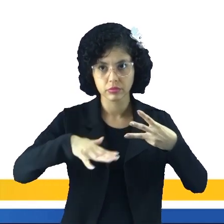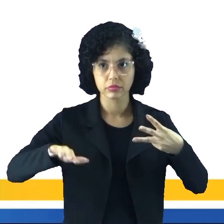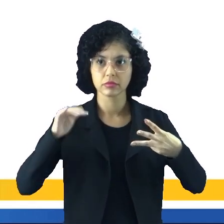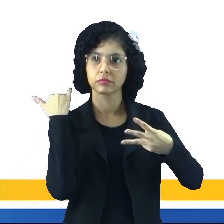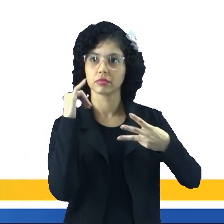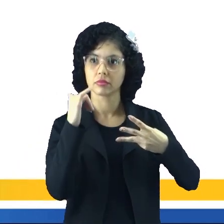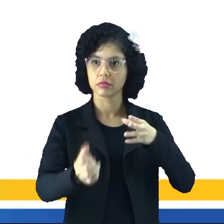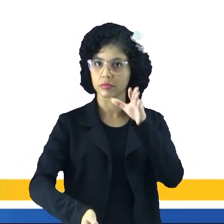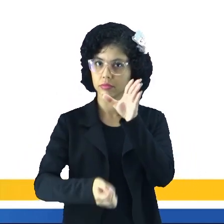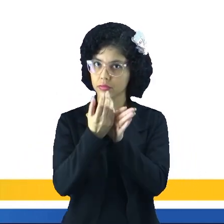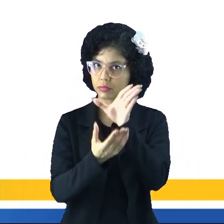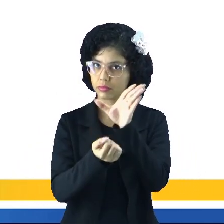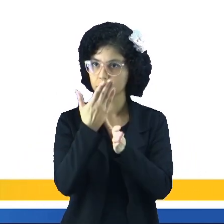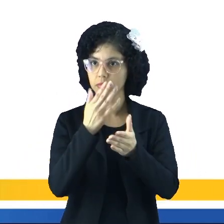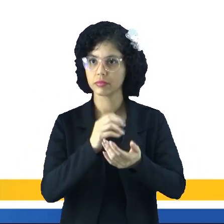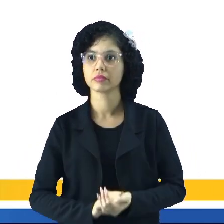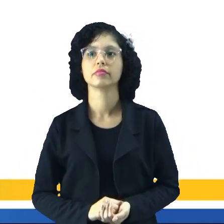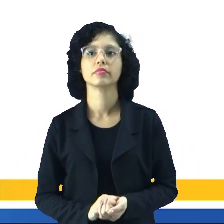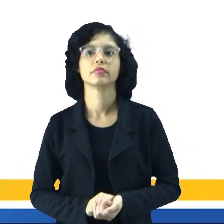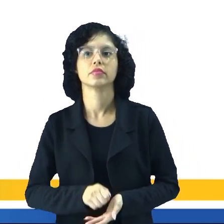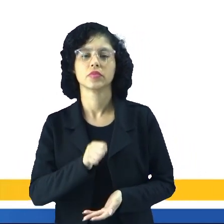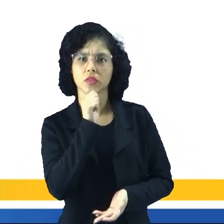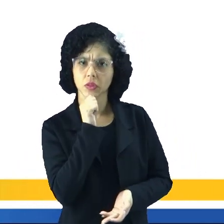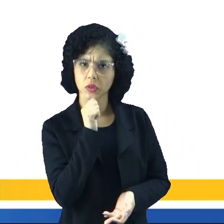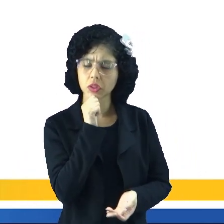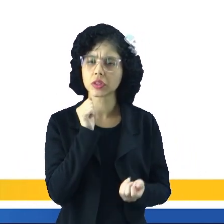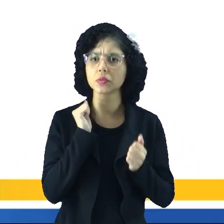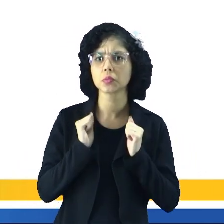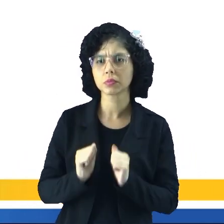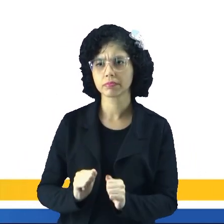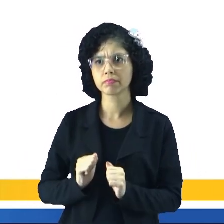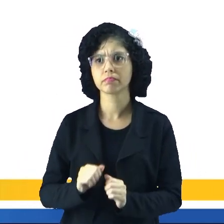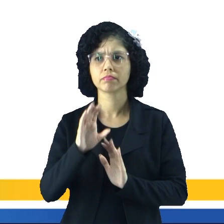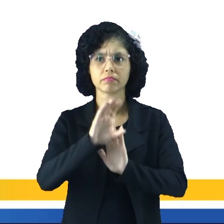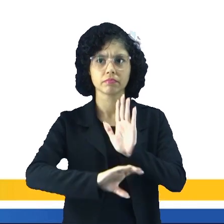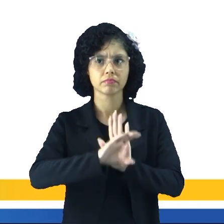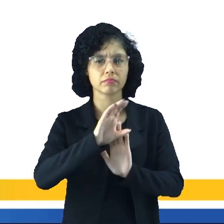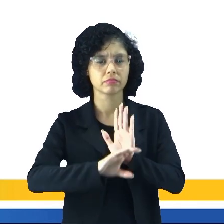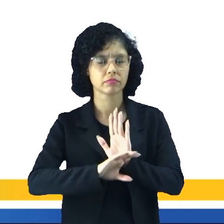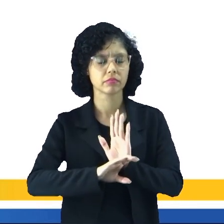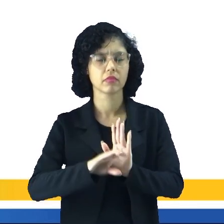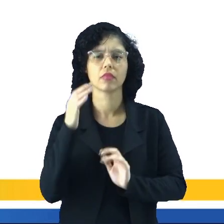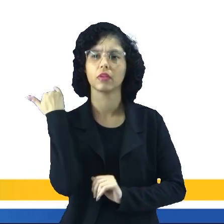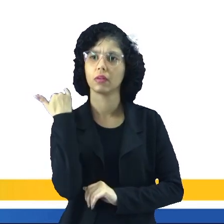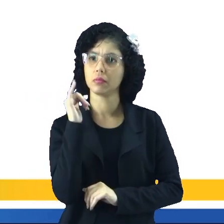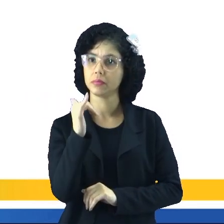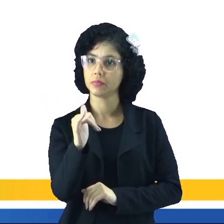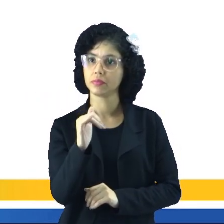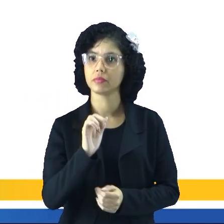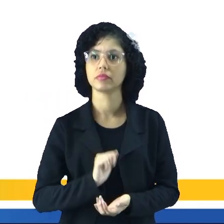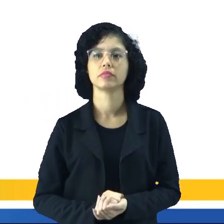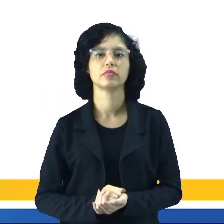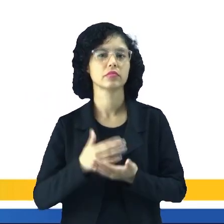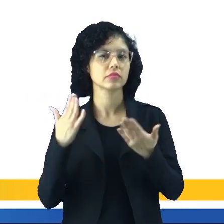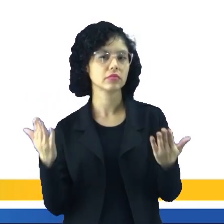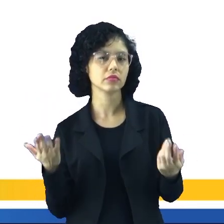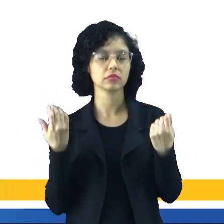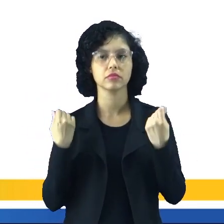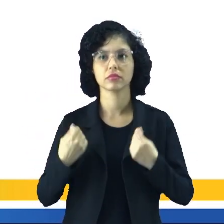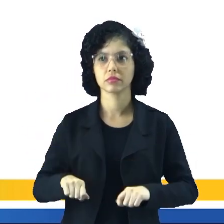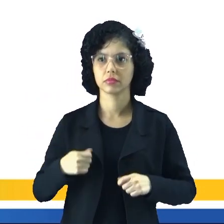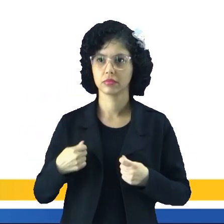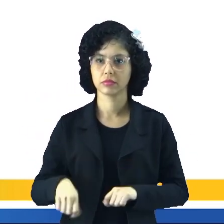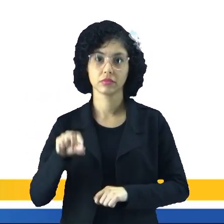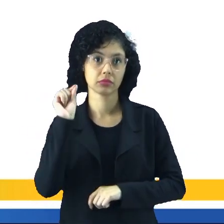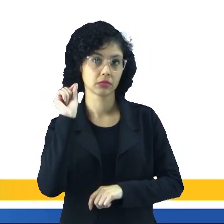produzido por essas cargas. Para a gente poder compreender esse conceito de eletrostática, das cargas elétricas, então, a gente